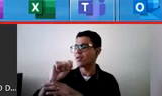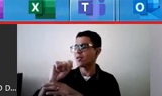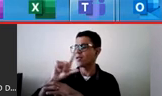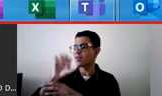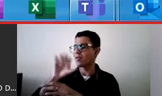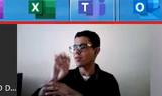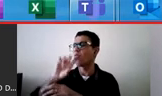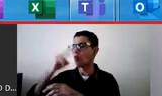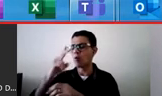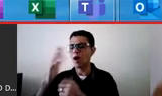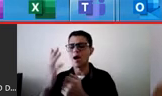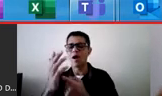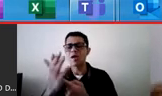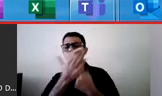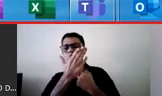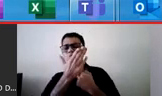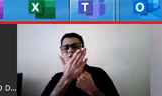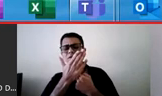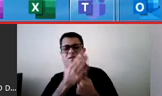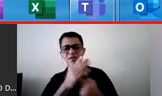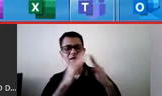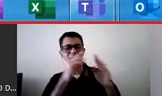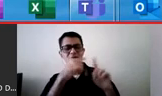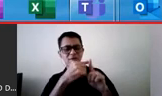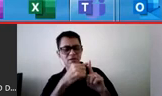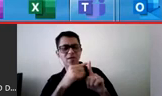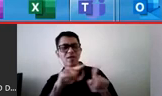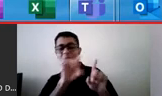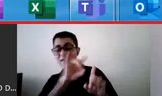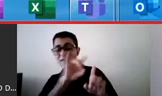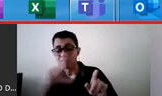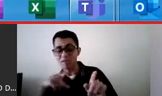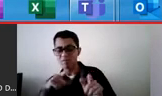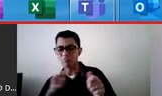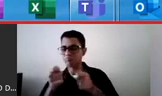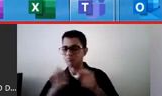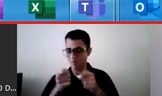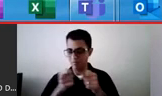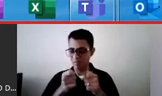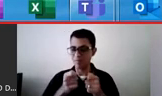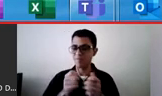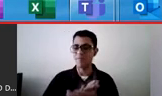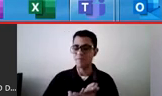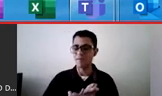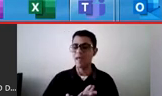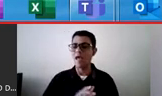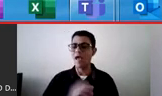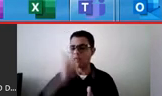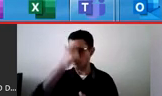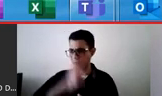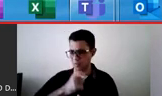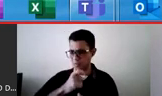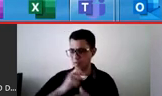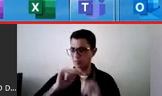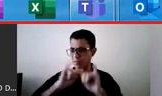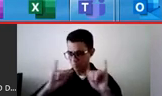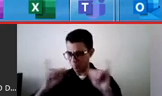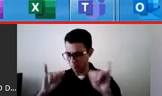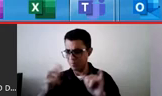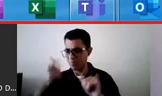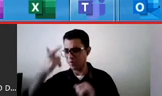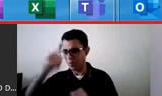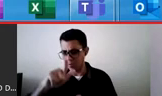falei, cada um dentro do seu ponto de equilíbrio. Eu me identifiquei, né? Assim como a pessoa, às vezes, para ela vai funcionar uma outra